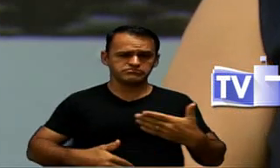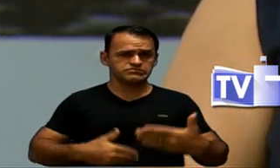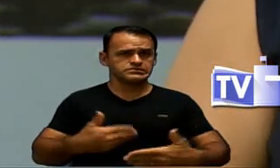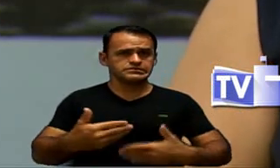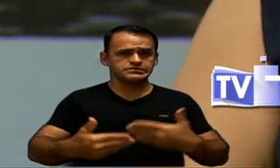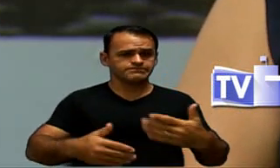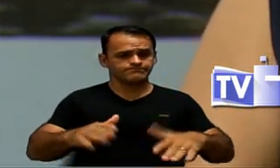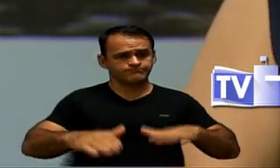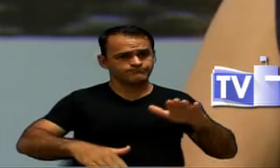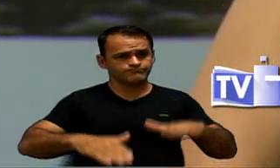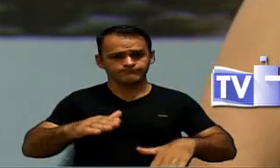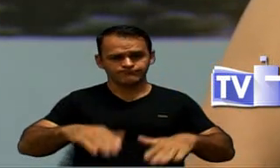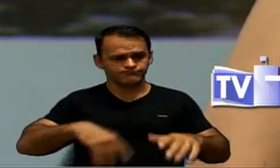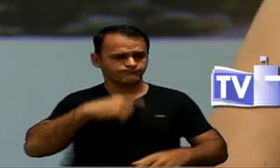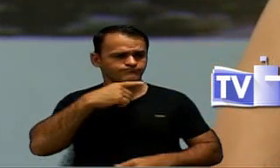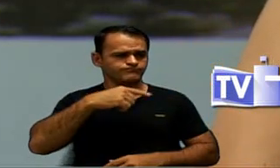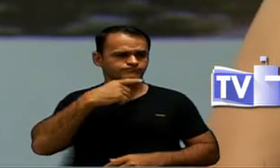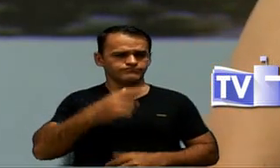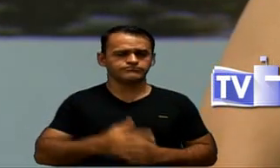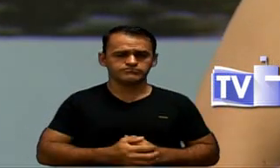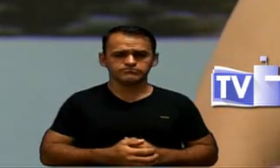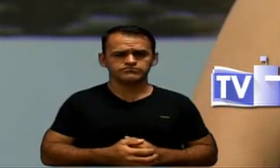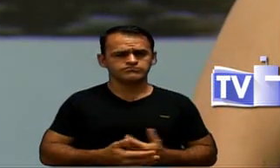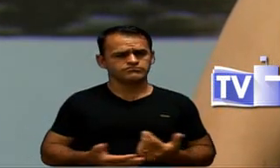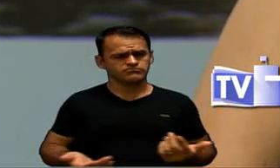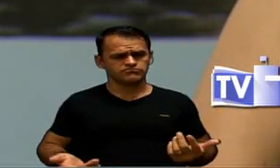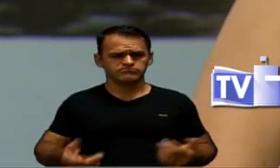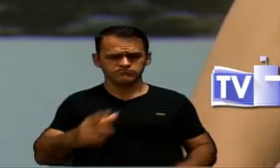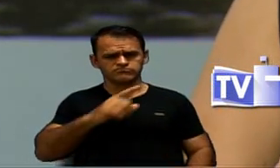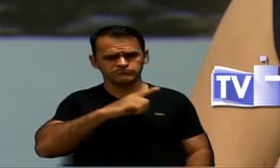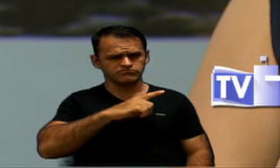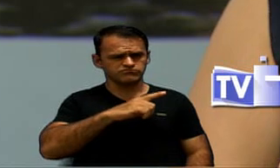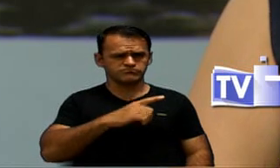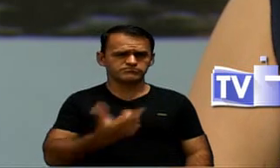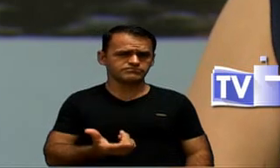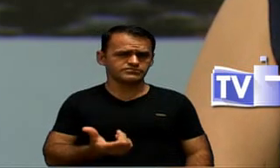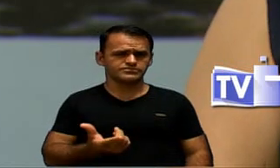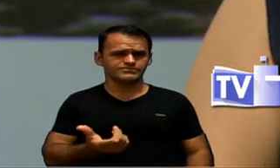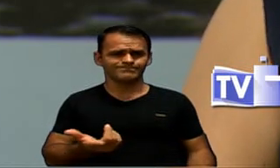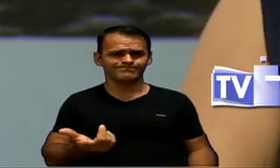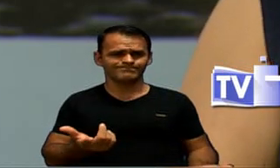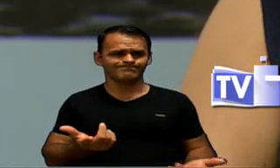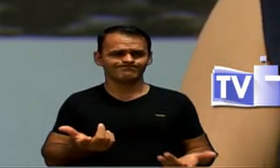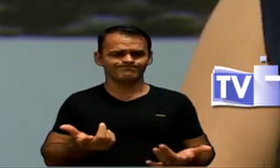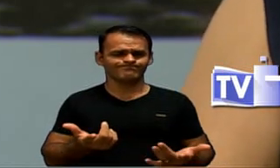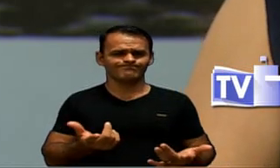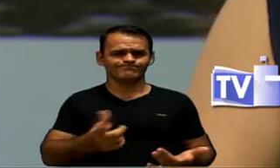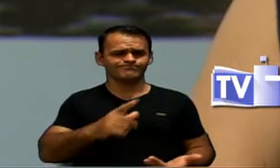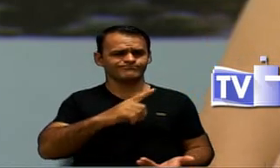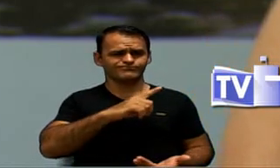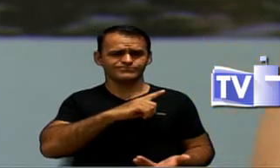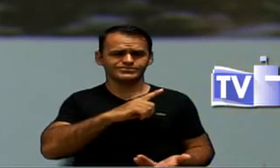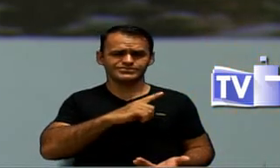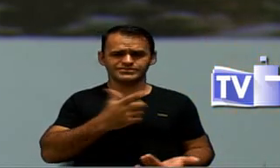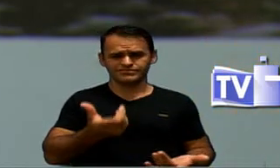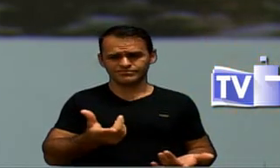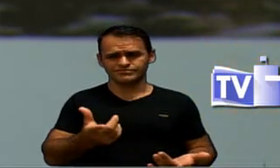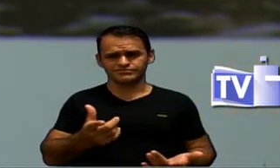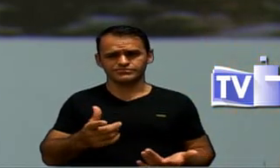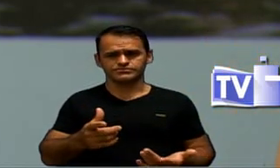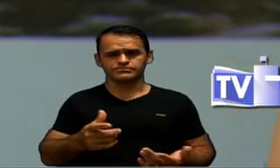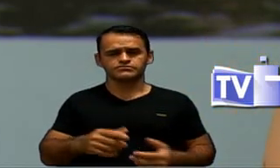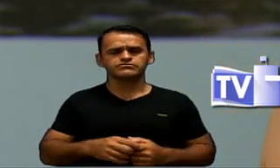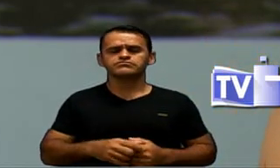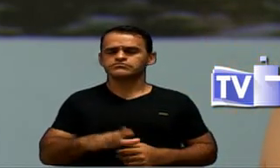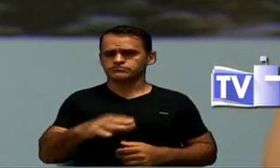acaba atendendo a necessidade dessas mulheres, porque funciona, mas funciona aquém do esperado. Só vou passar alguns dados